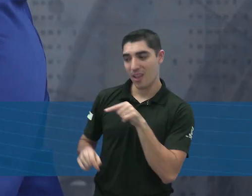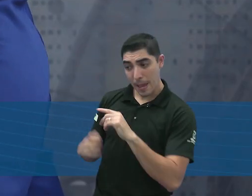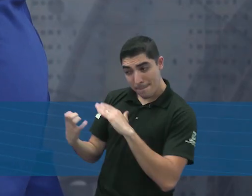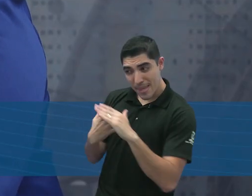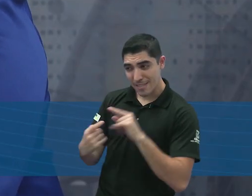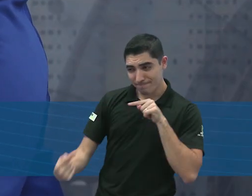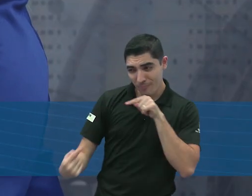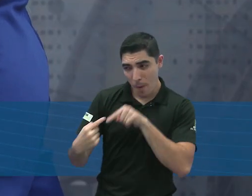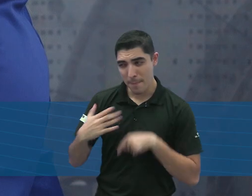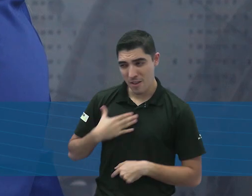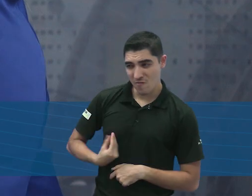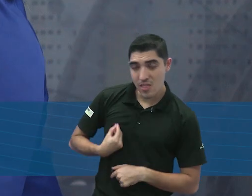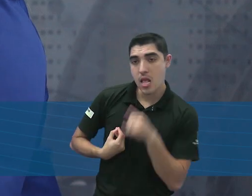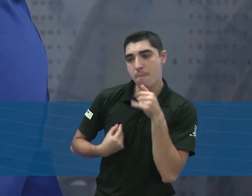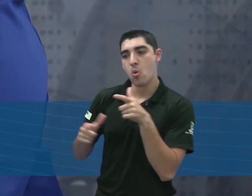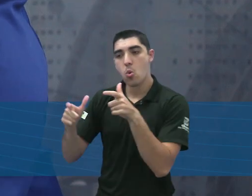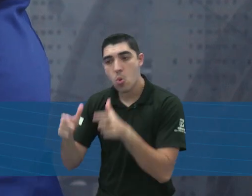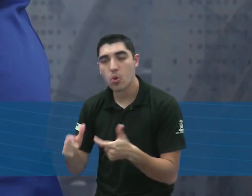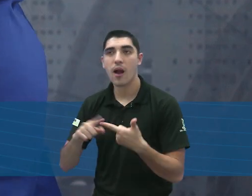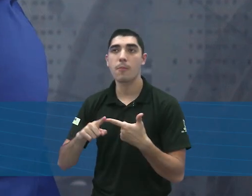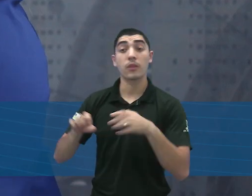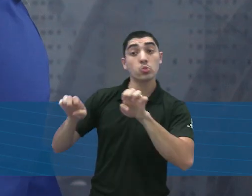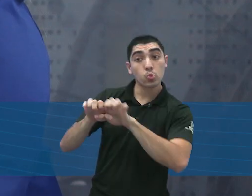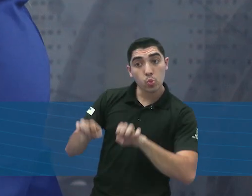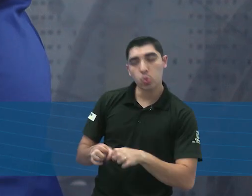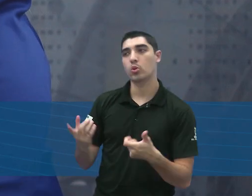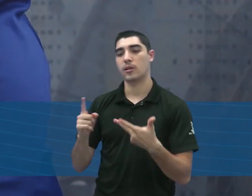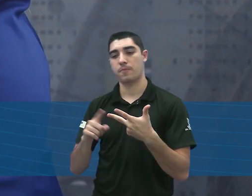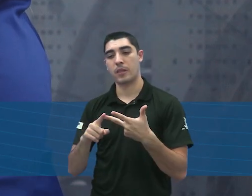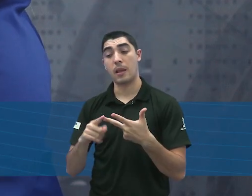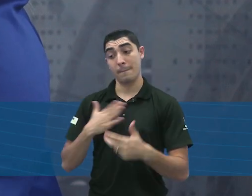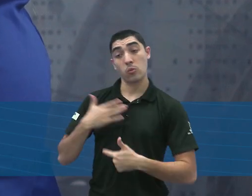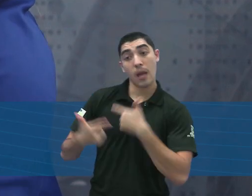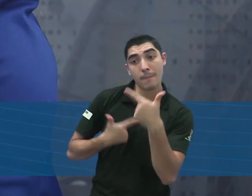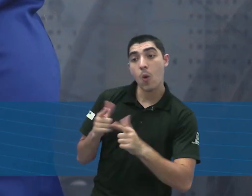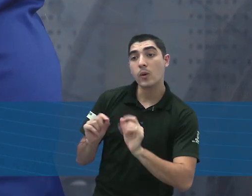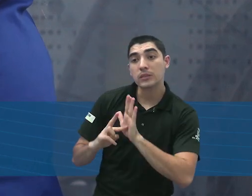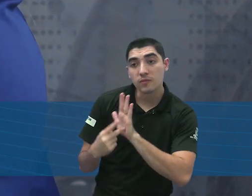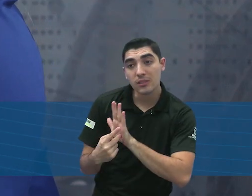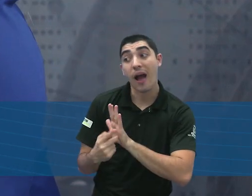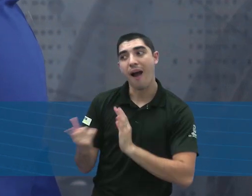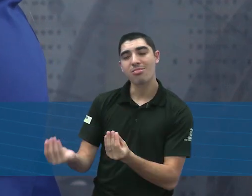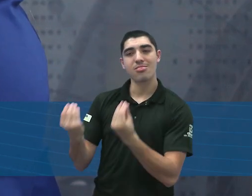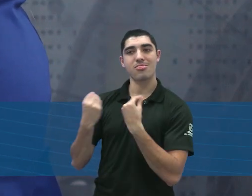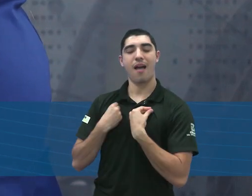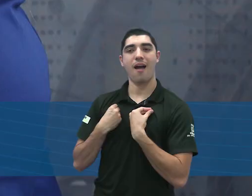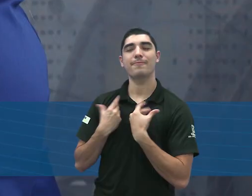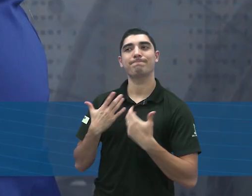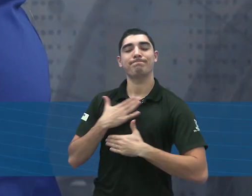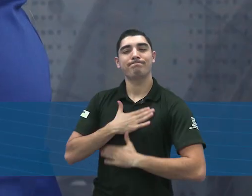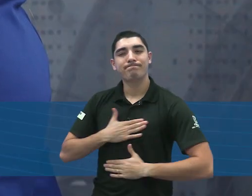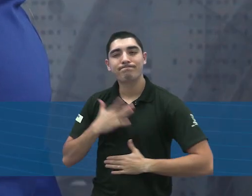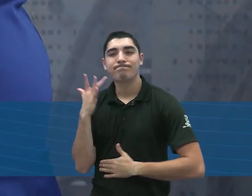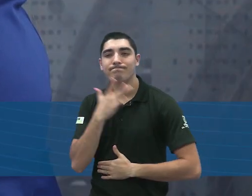me oferece, como um ambiente, a estrutura de trabalho, o significado do meu trabalho, isso se encontra, né? O meu trabalho,